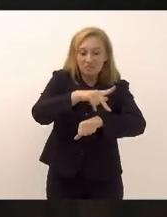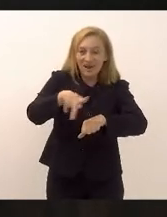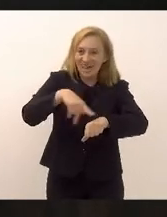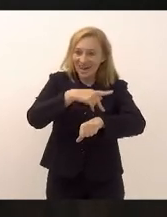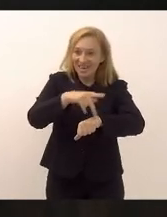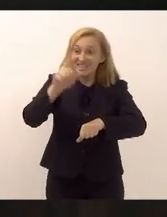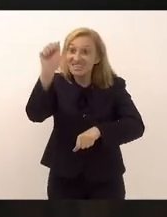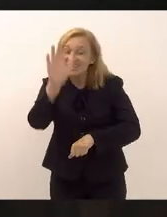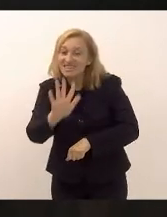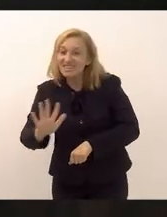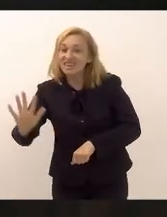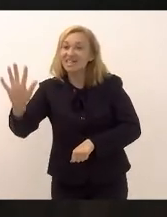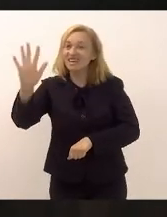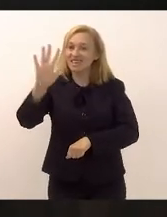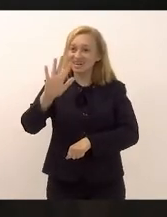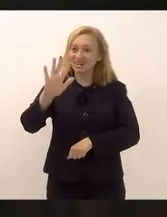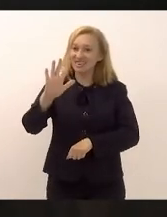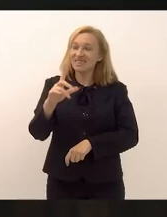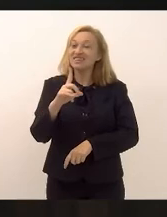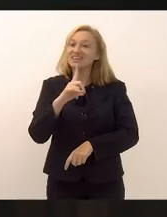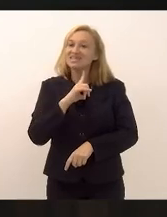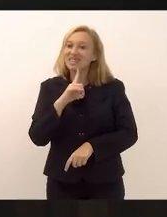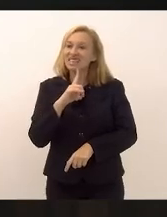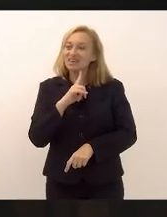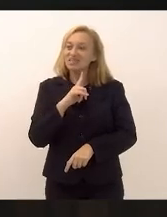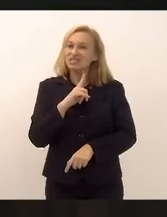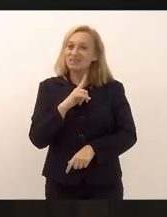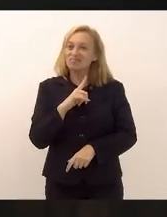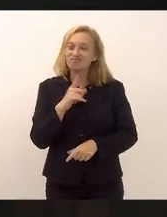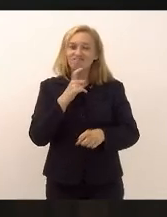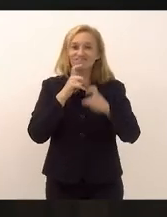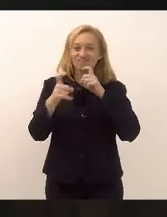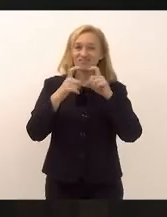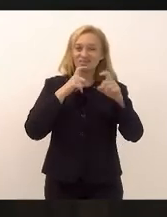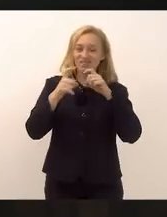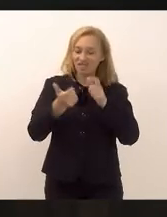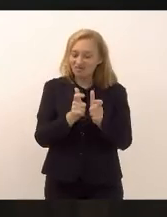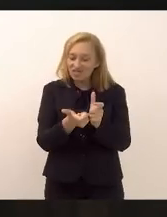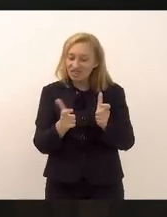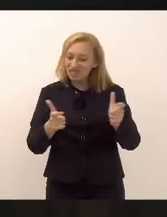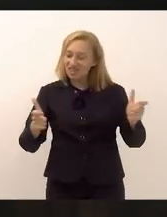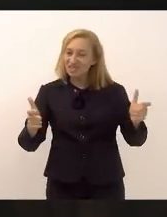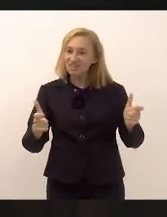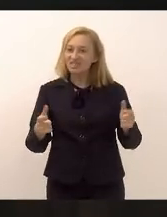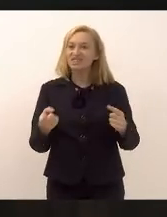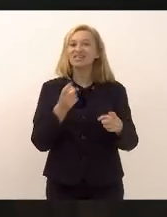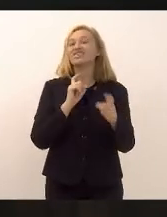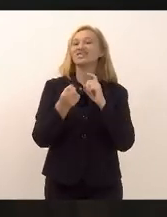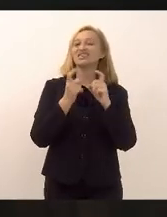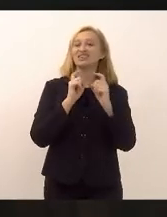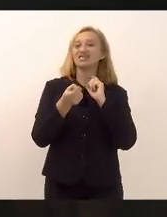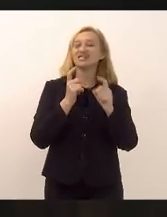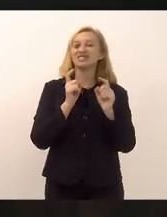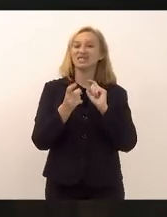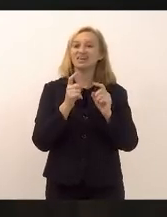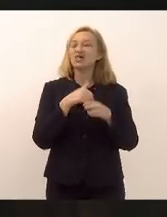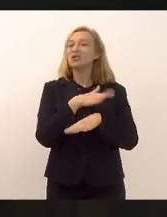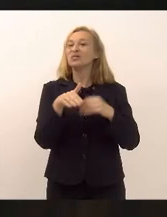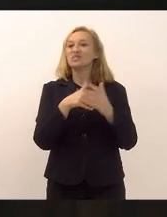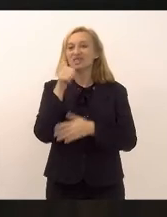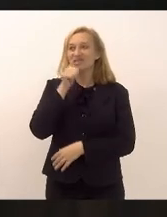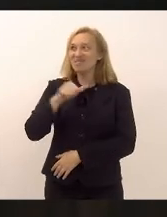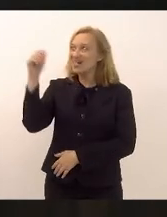modo geral, houve um grande debate e uma grande discussão com todas as